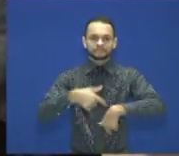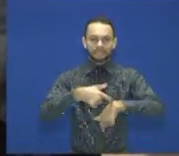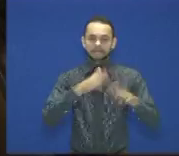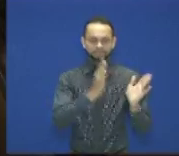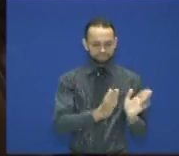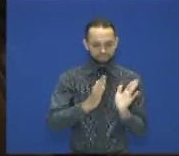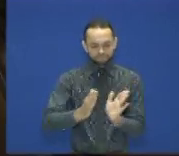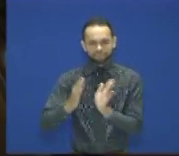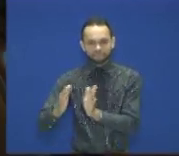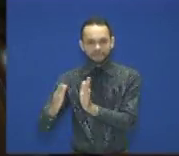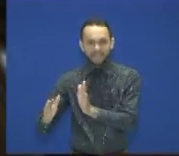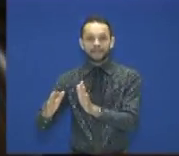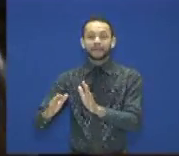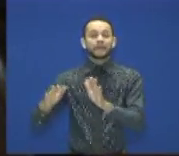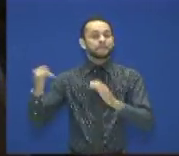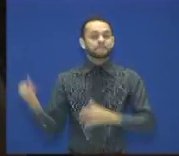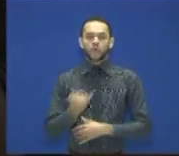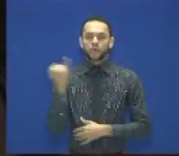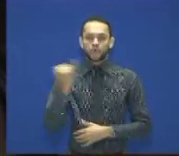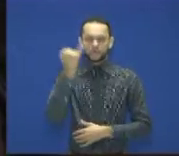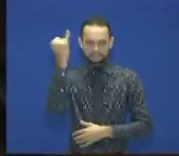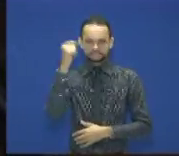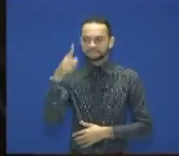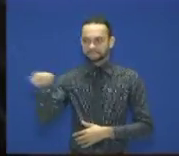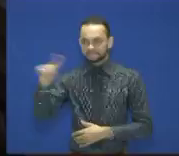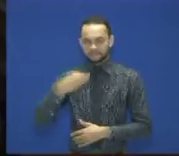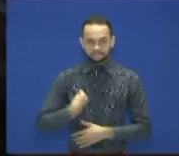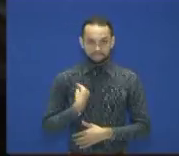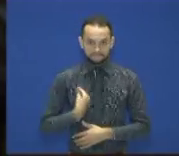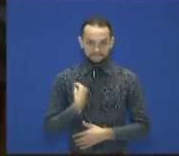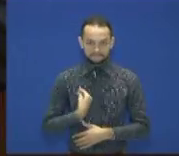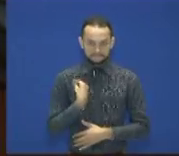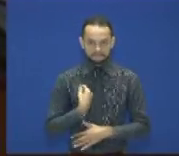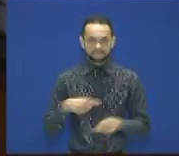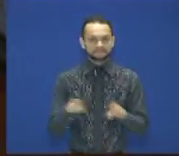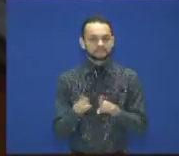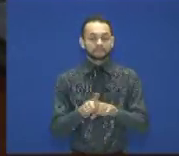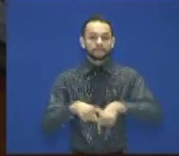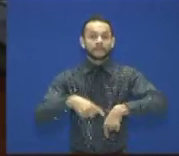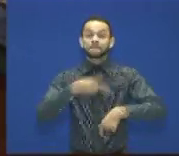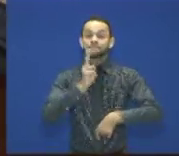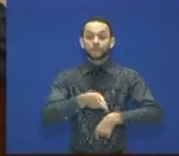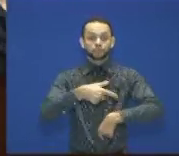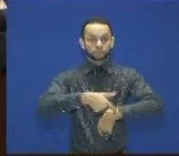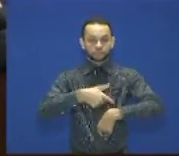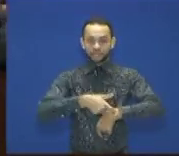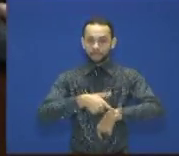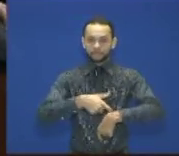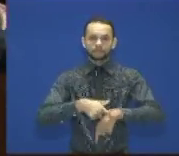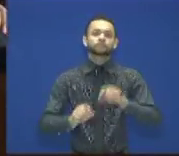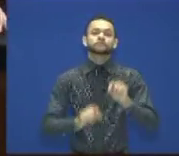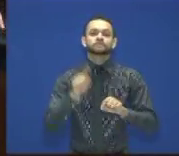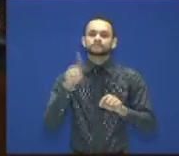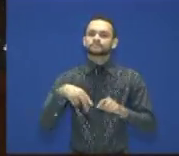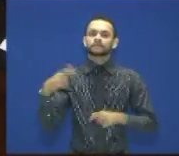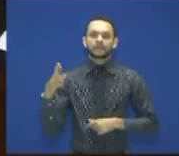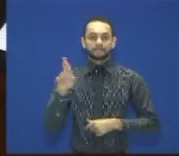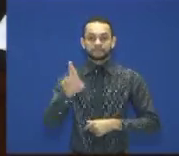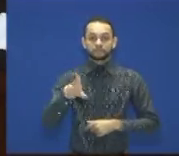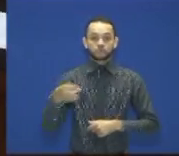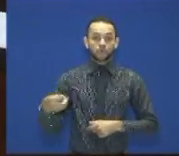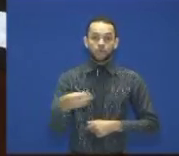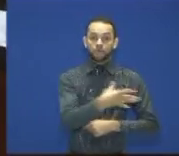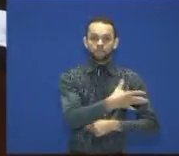suas vidas e da universidade, ao mesmo tempo em que representa o início de um novo